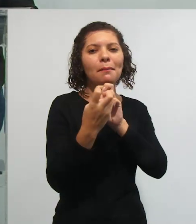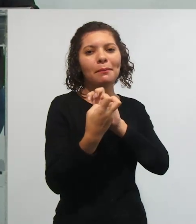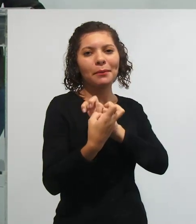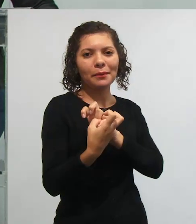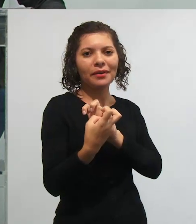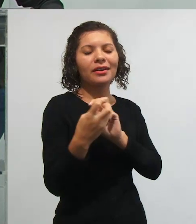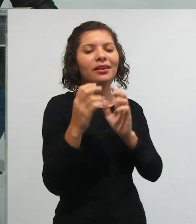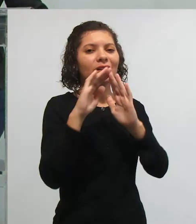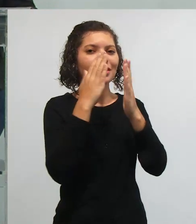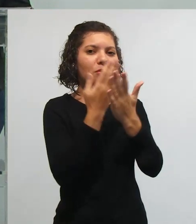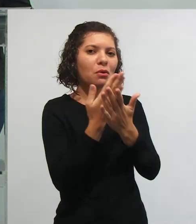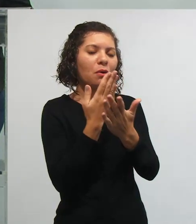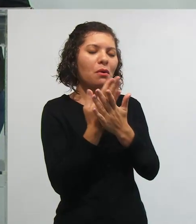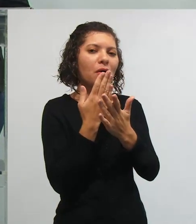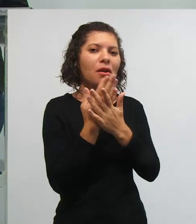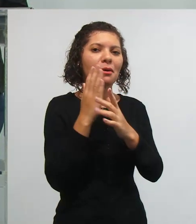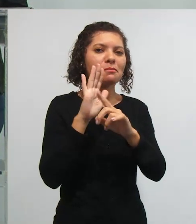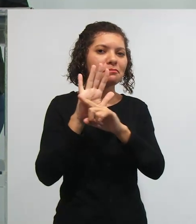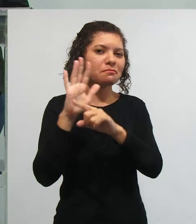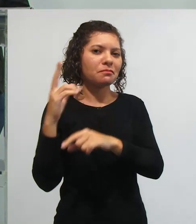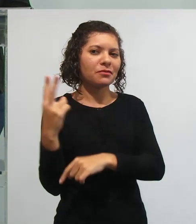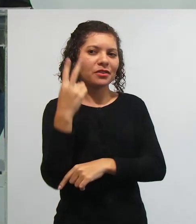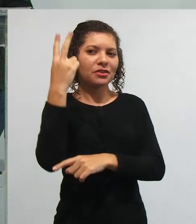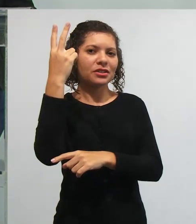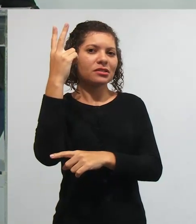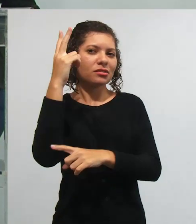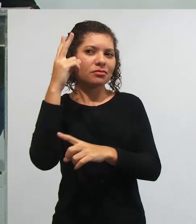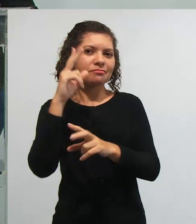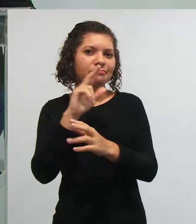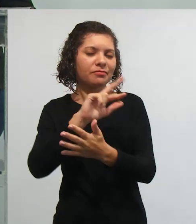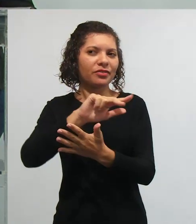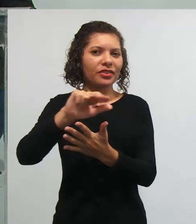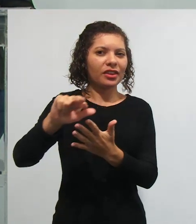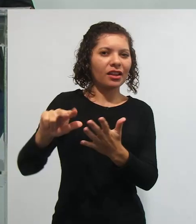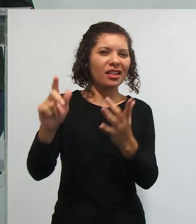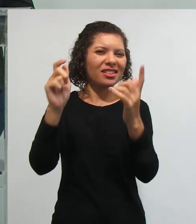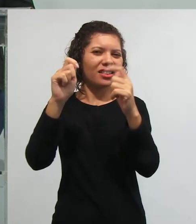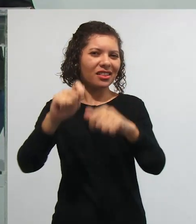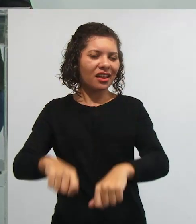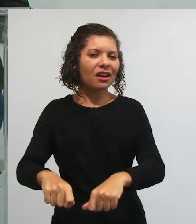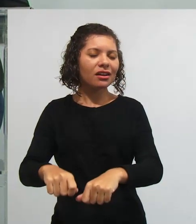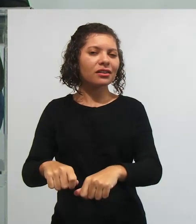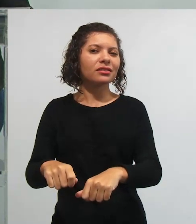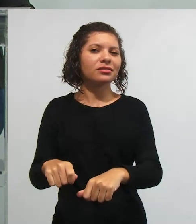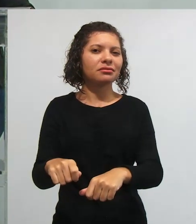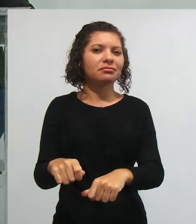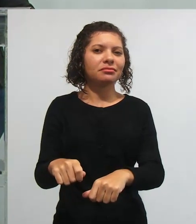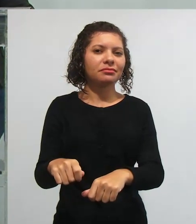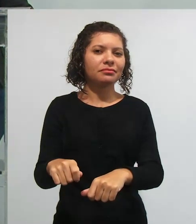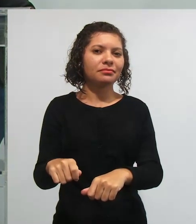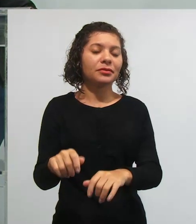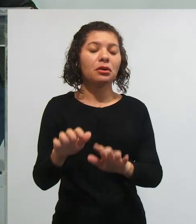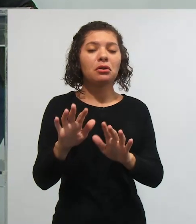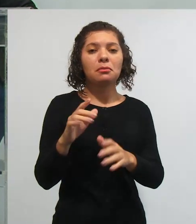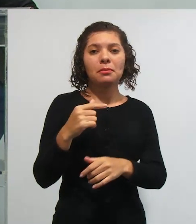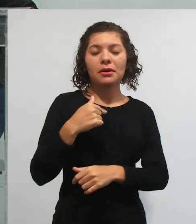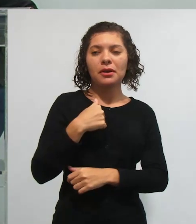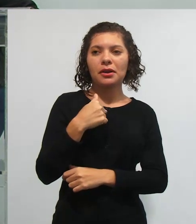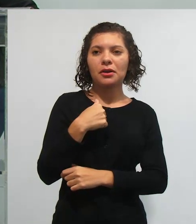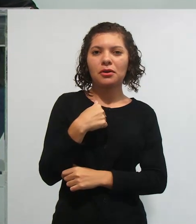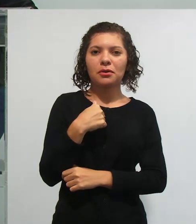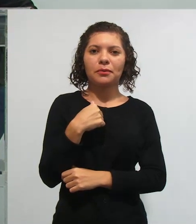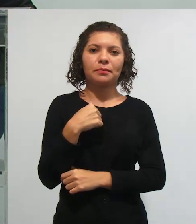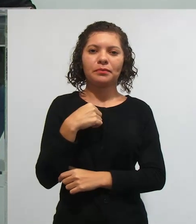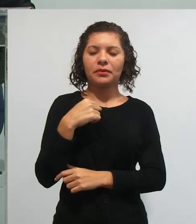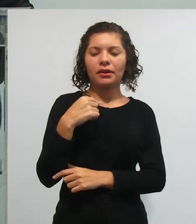a valorização da diferença Será que isso é suficiente eu não ó prestem atenção eu